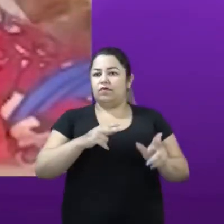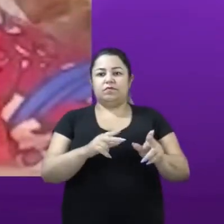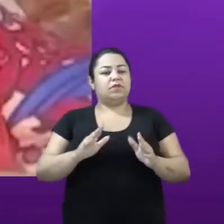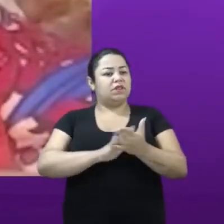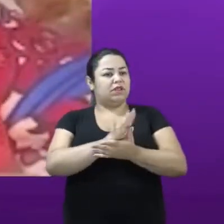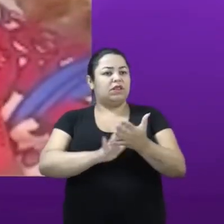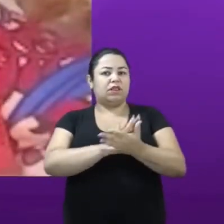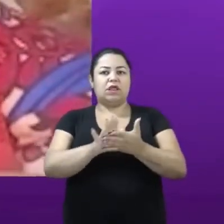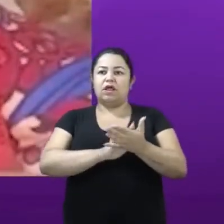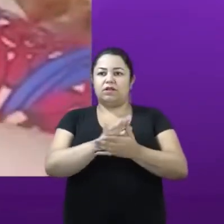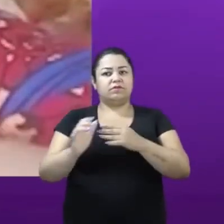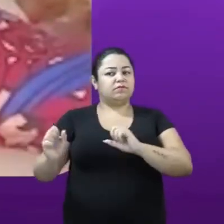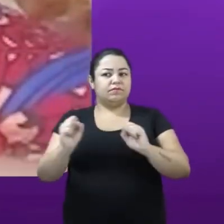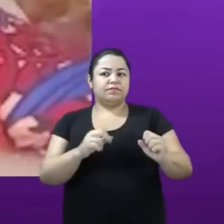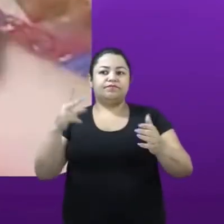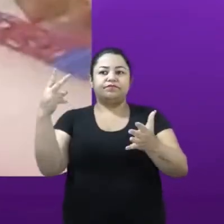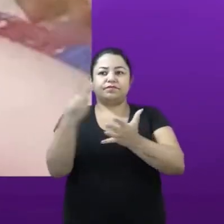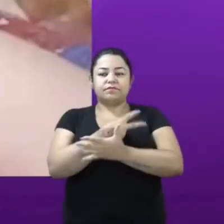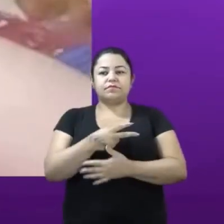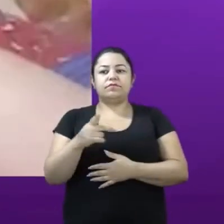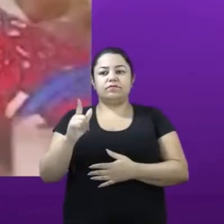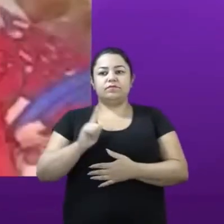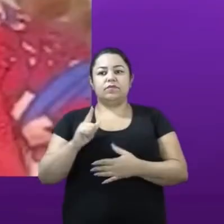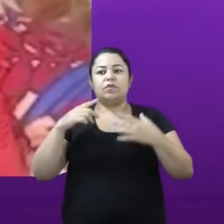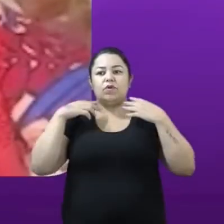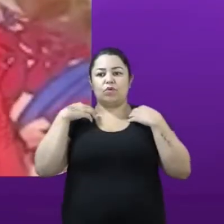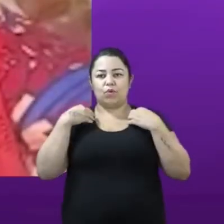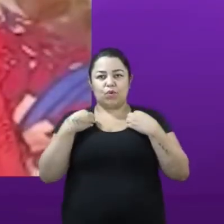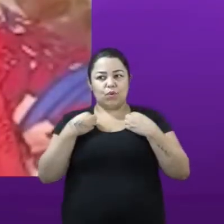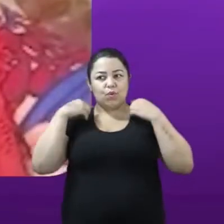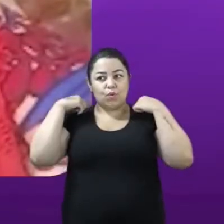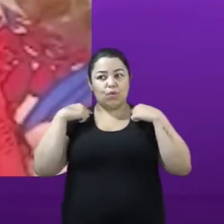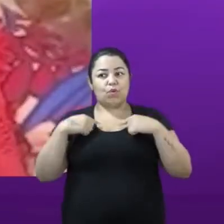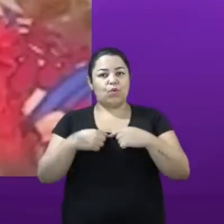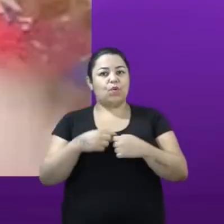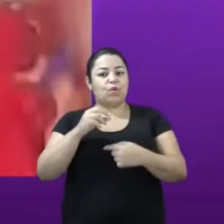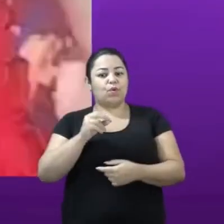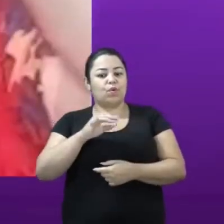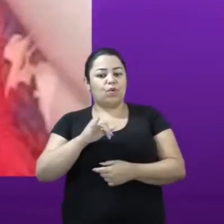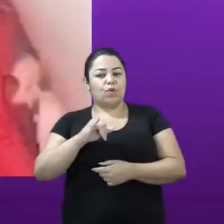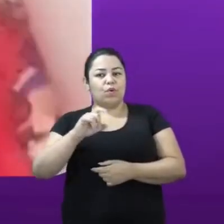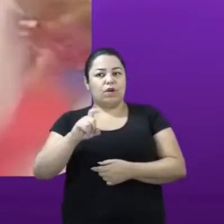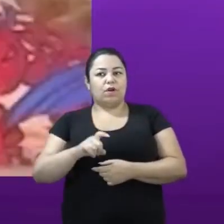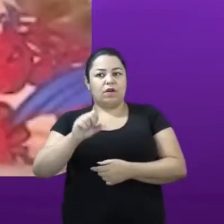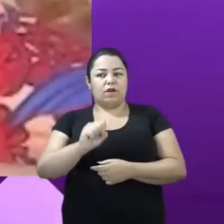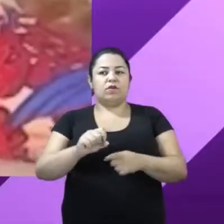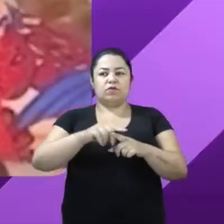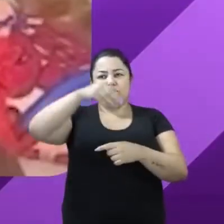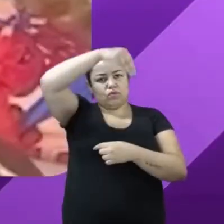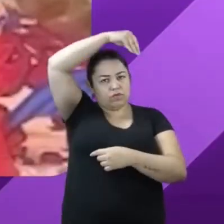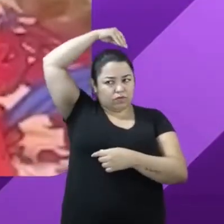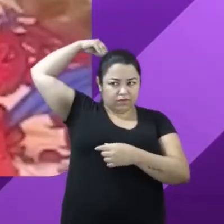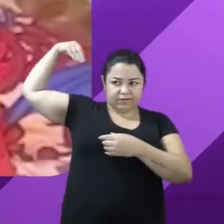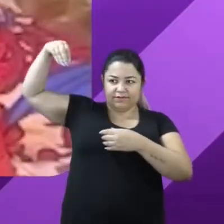nos acontecer, sabe? Quando nós estamos, porque nós estamos com o nosso orixá aqui, junto conosco. O nosso pano de cabeça, onde a gente